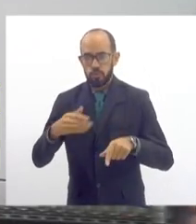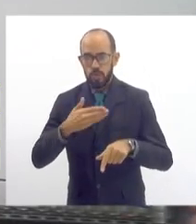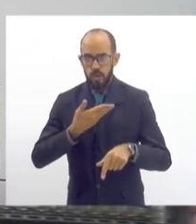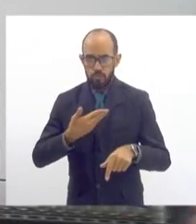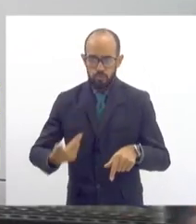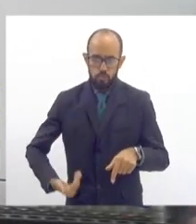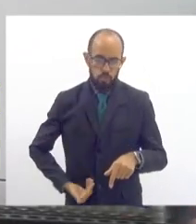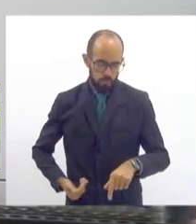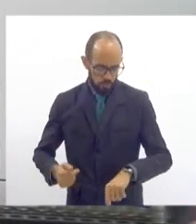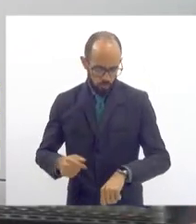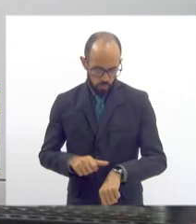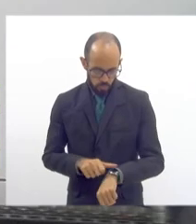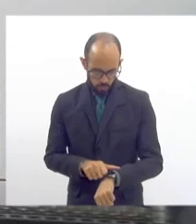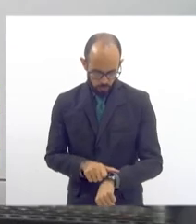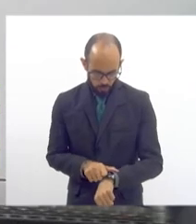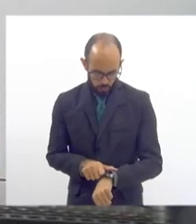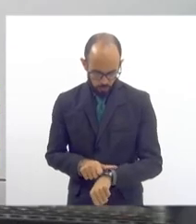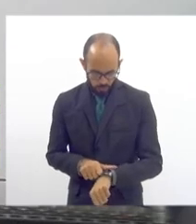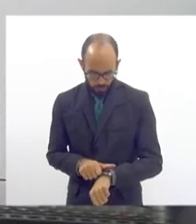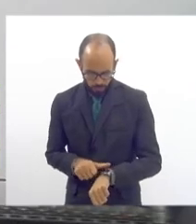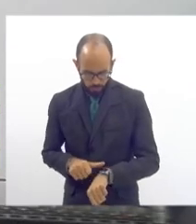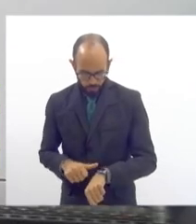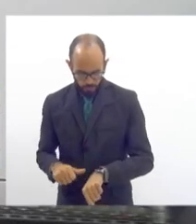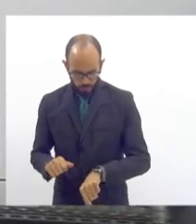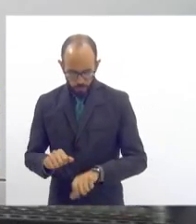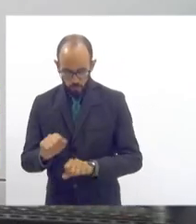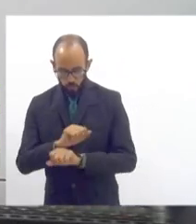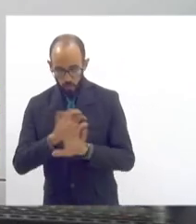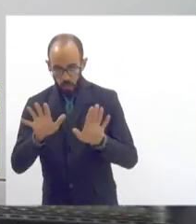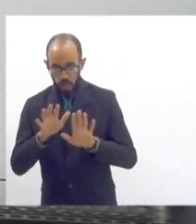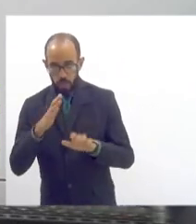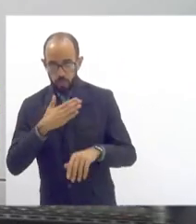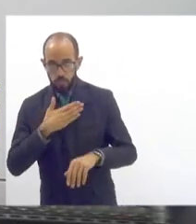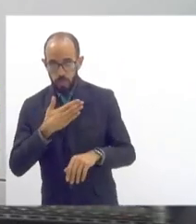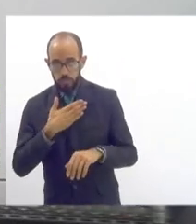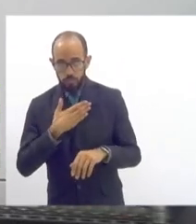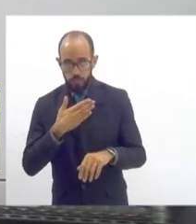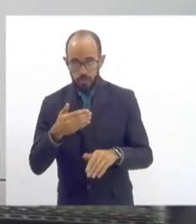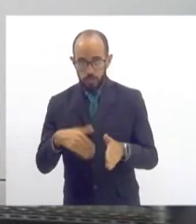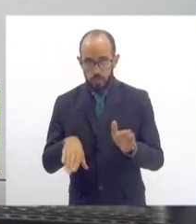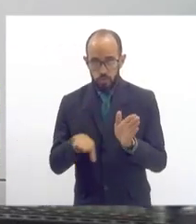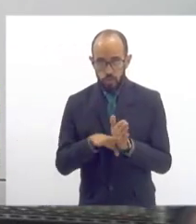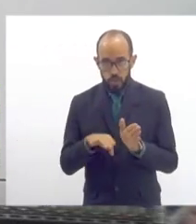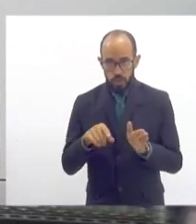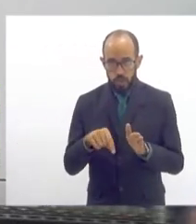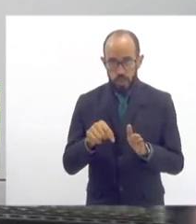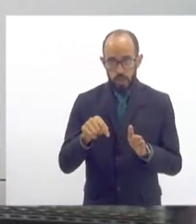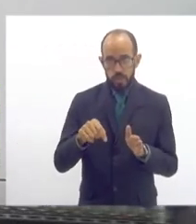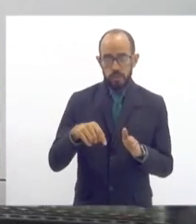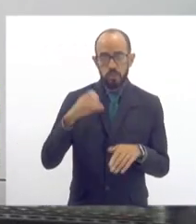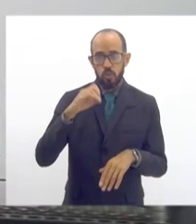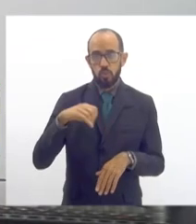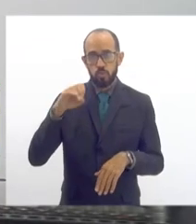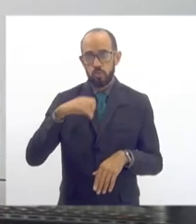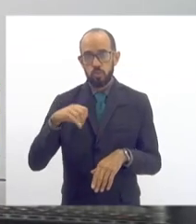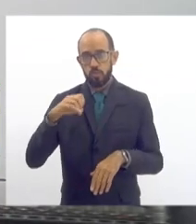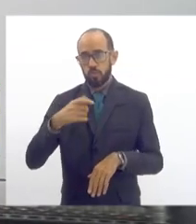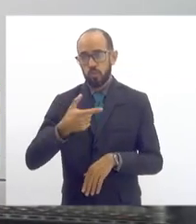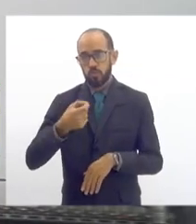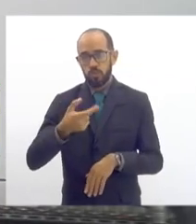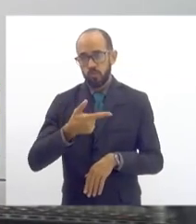melhoria das condições do servidor. Isso já ficou claro desde a nossa chegada em outubro de